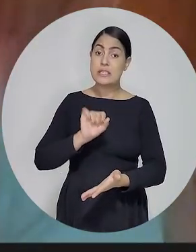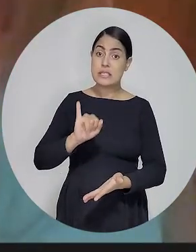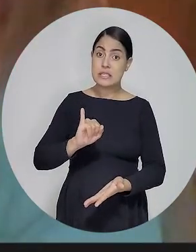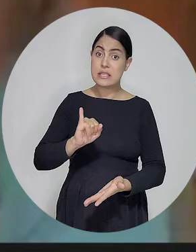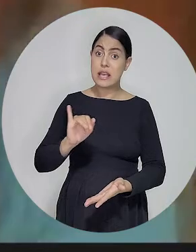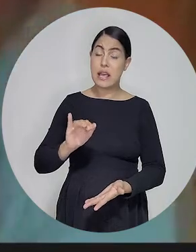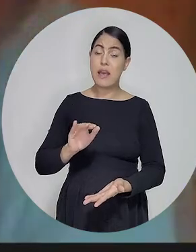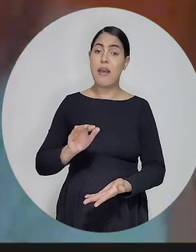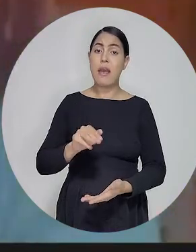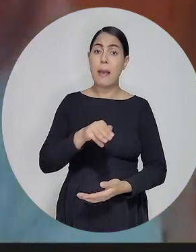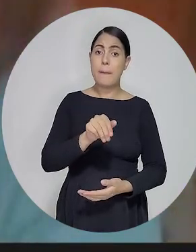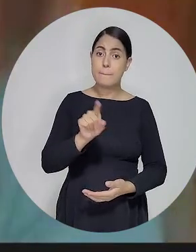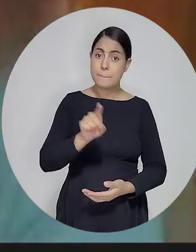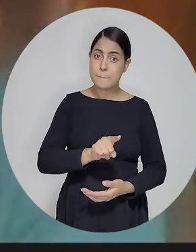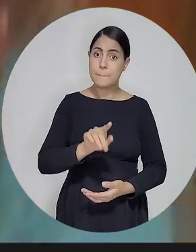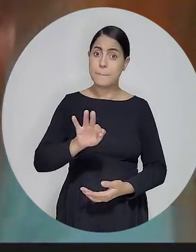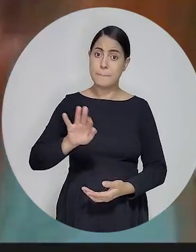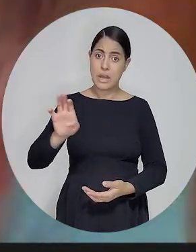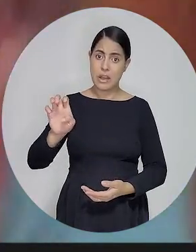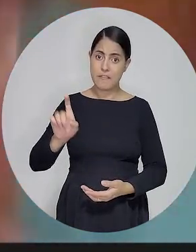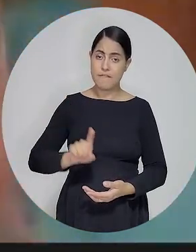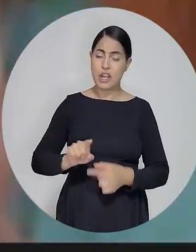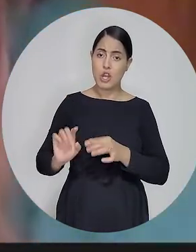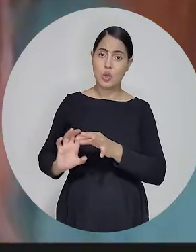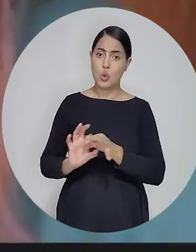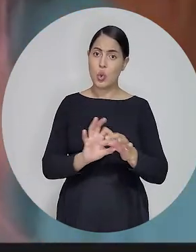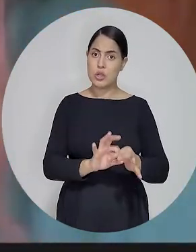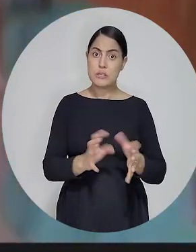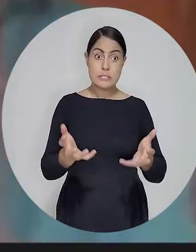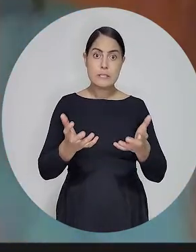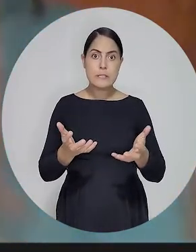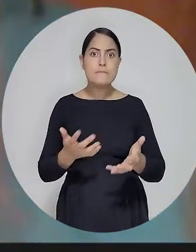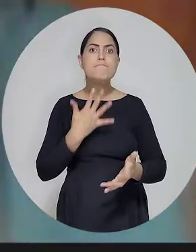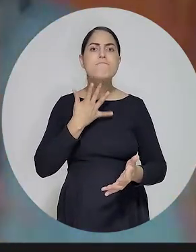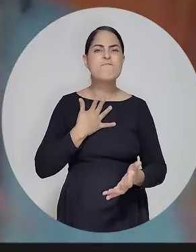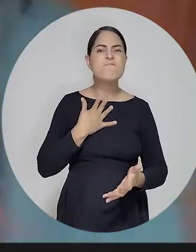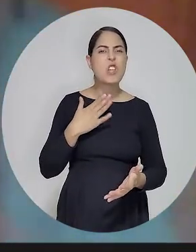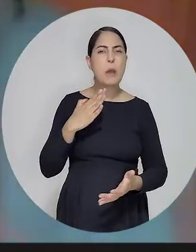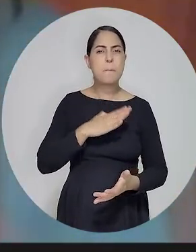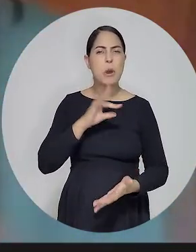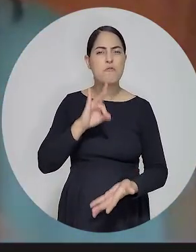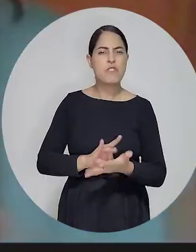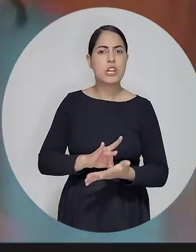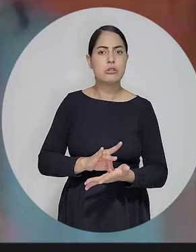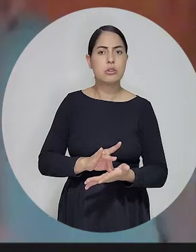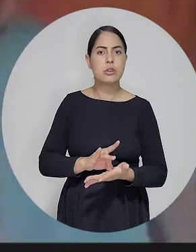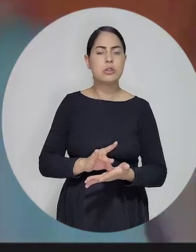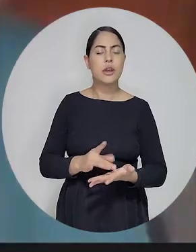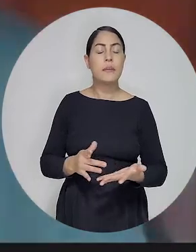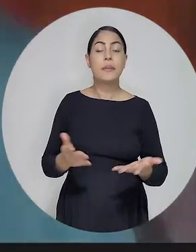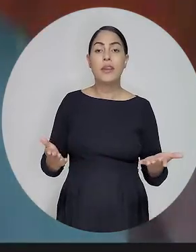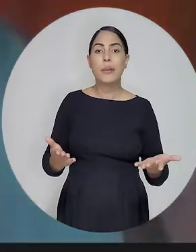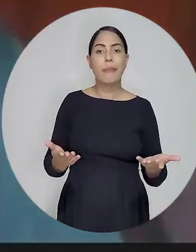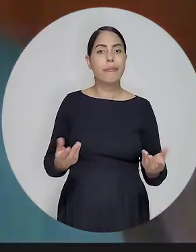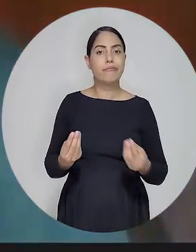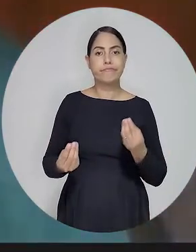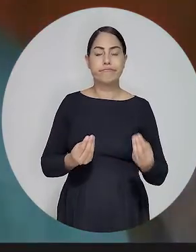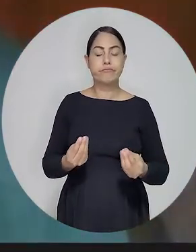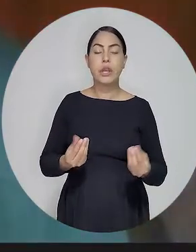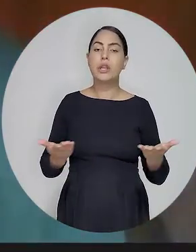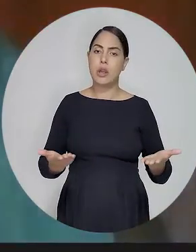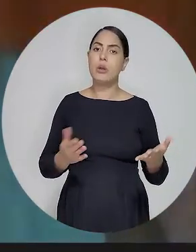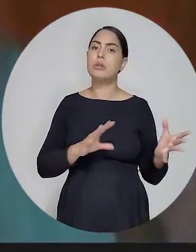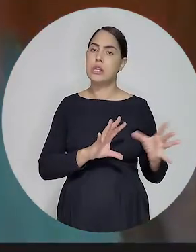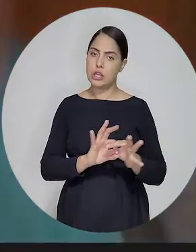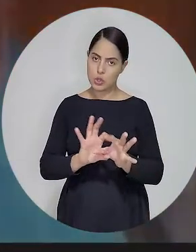má-fé, dotados de dolo. Bom, entre as alterações rapidamente, eu acho que era importante destacar algumas